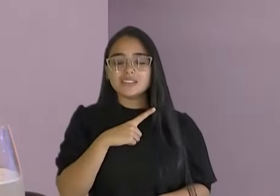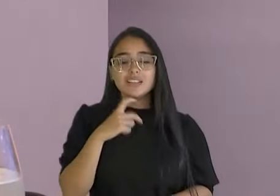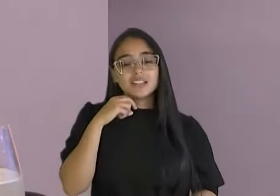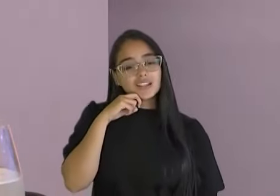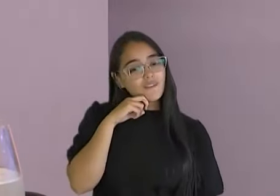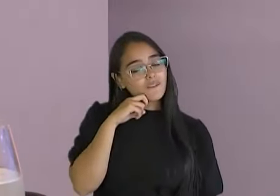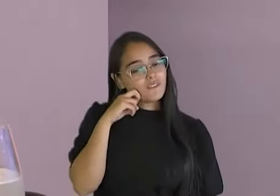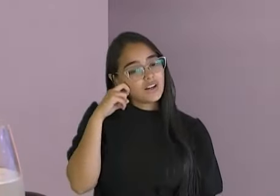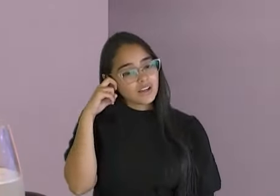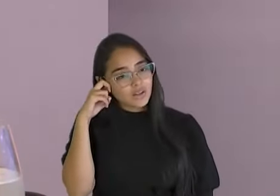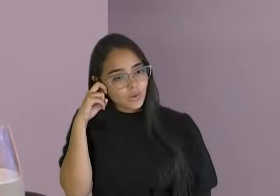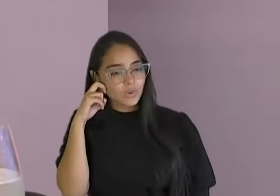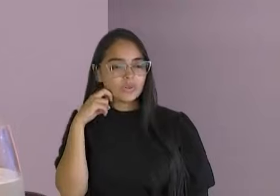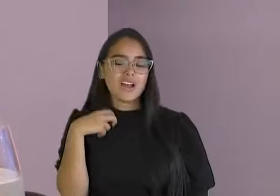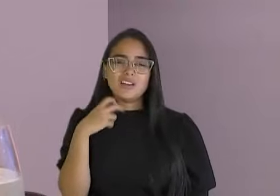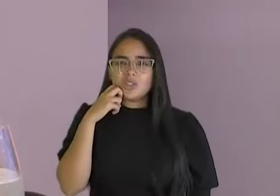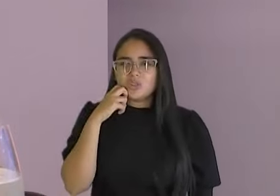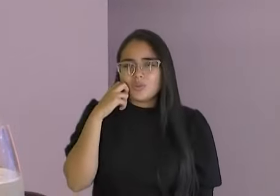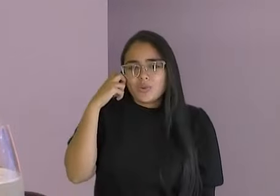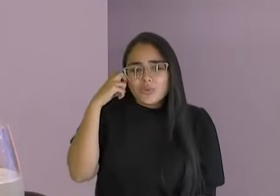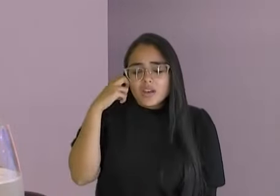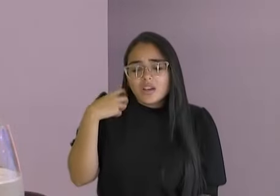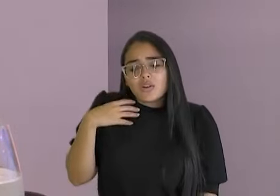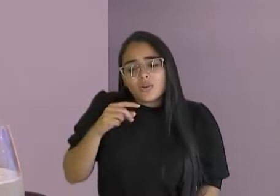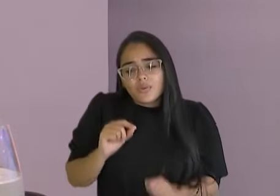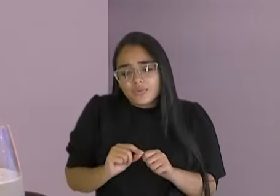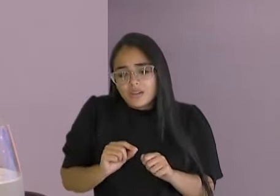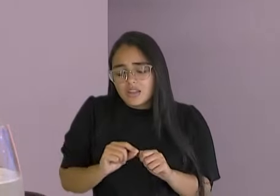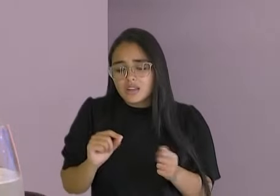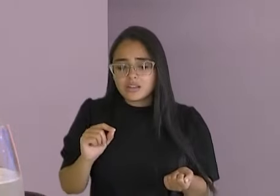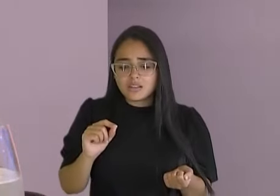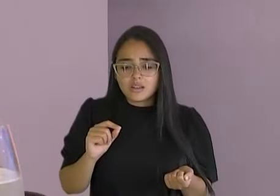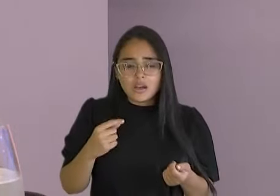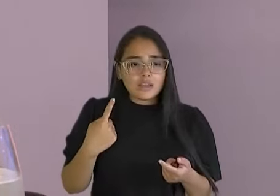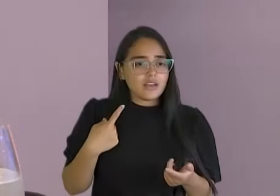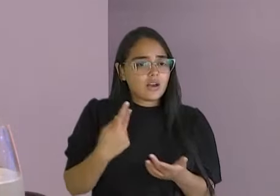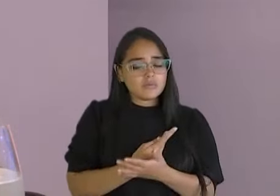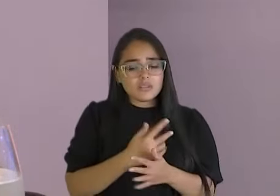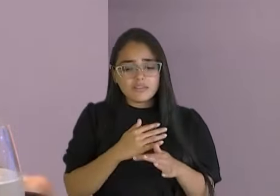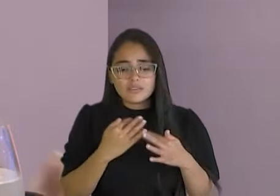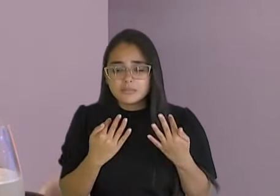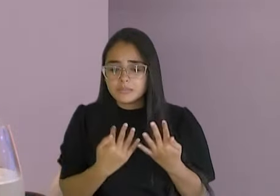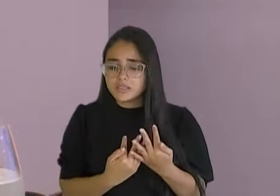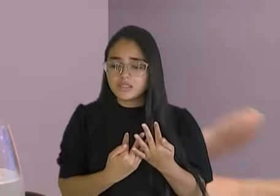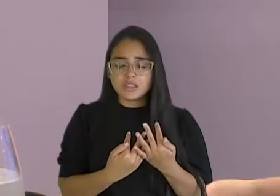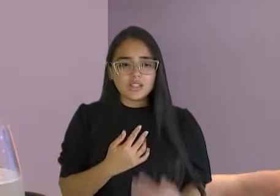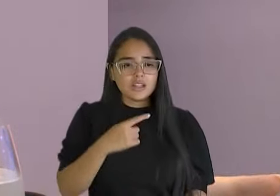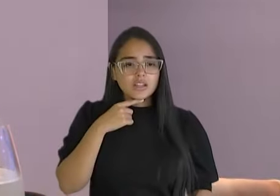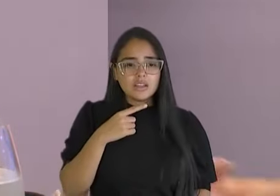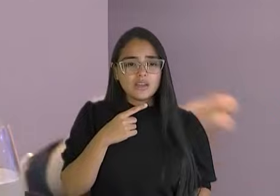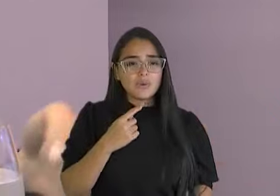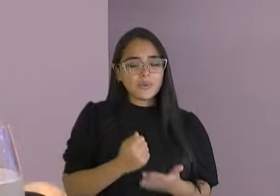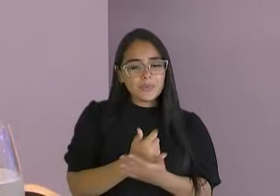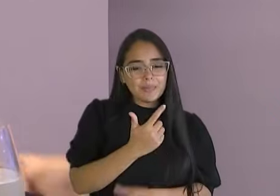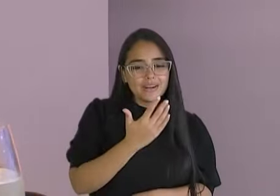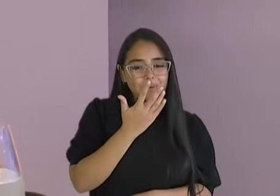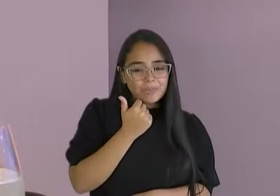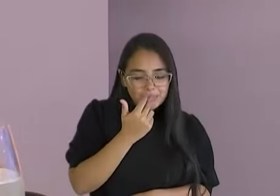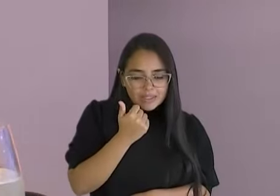vergonha, sim, né? Então, eu estou envergonhada por tudo que eu fiz, por tudo que eu causei à minha família, né? Então, assim, eu deixei de comprar comida para minha filha